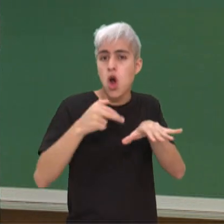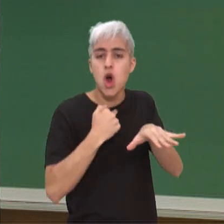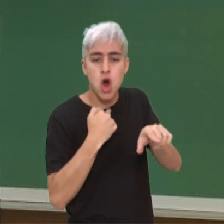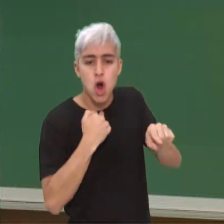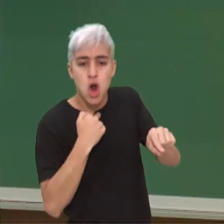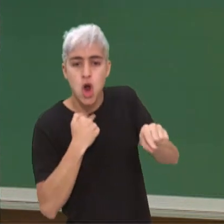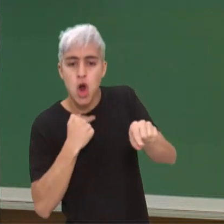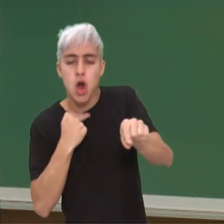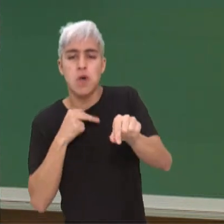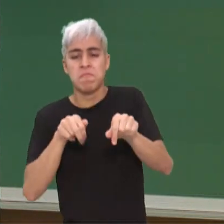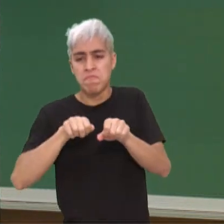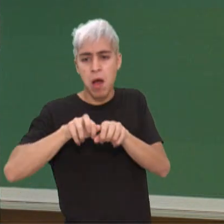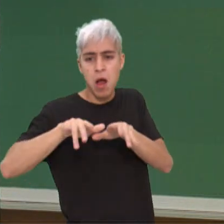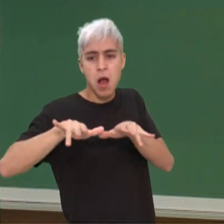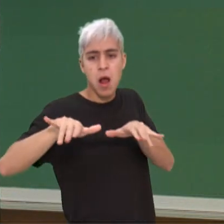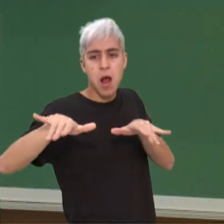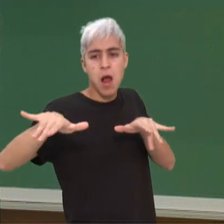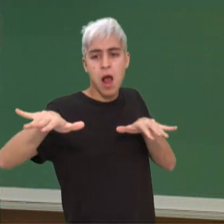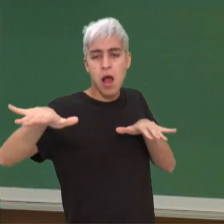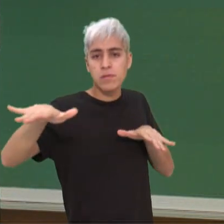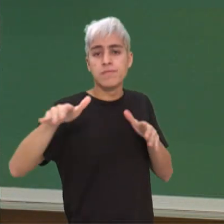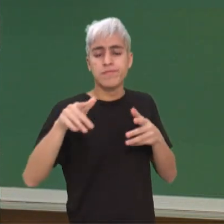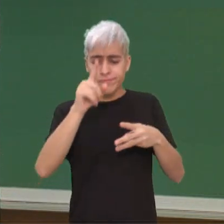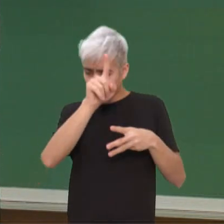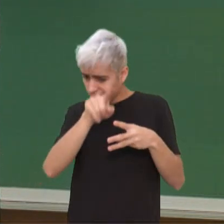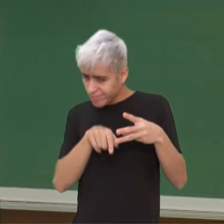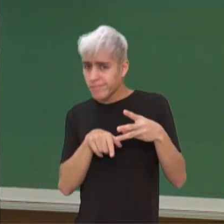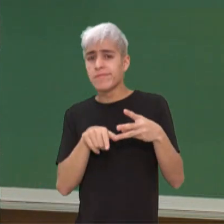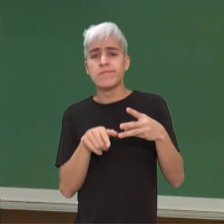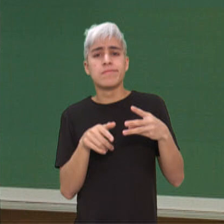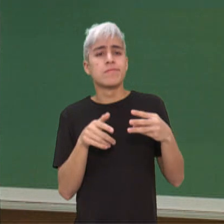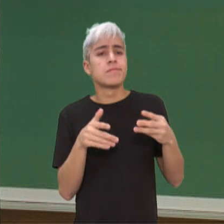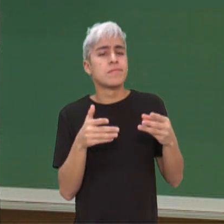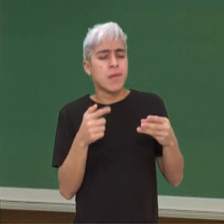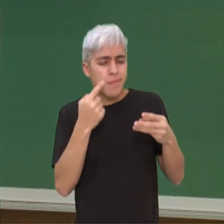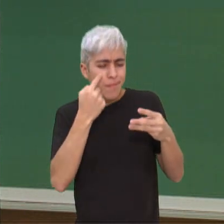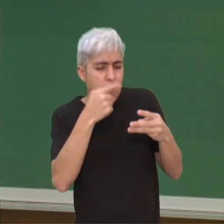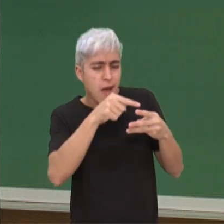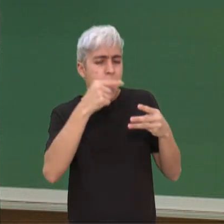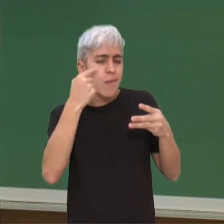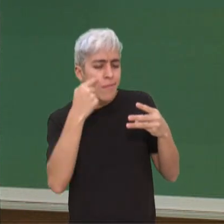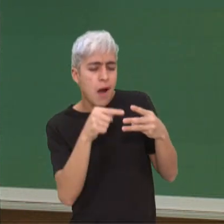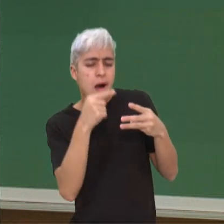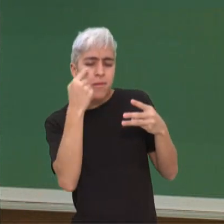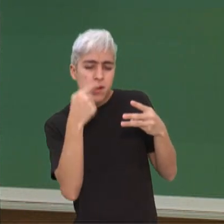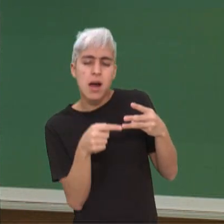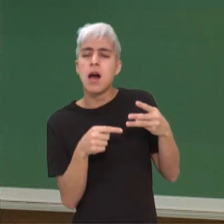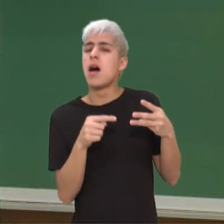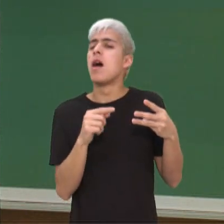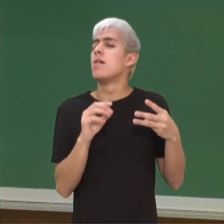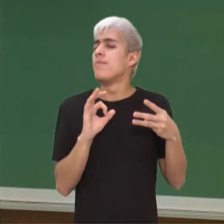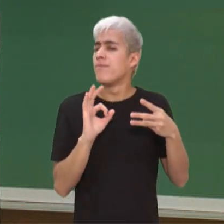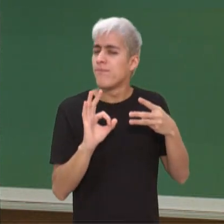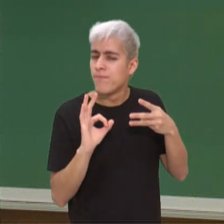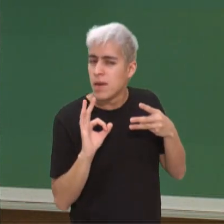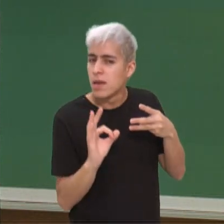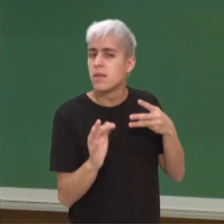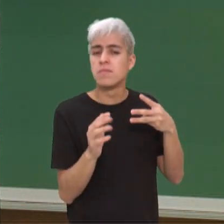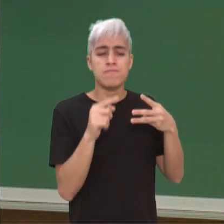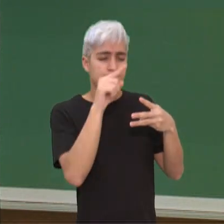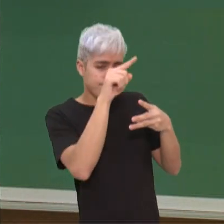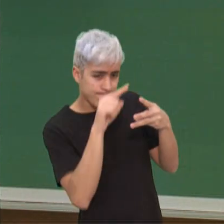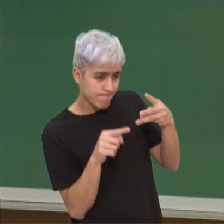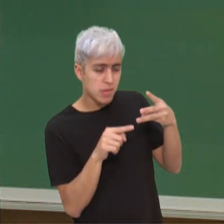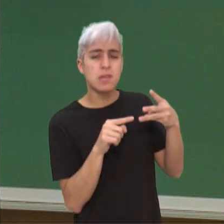aqui, nesses 3 momentos, nós vamos identificar que, através